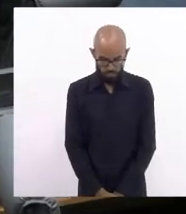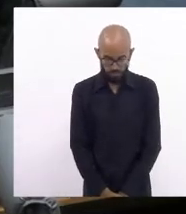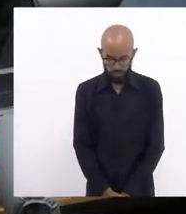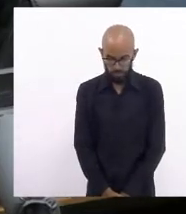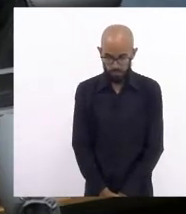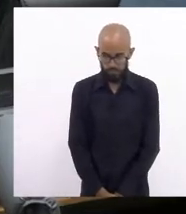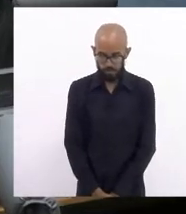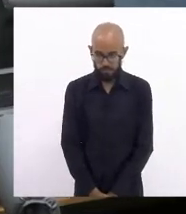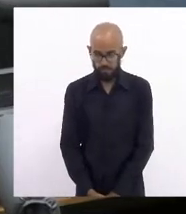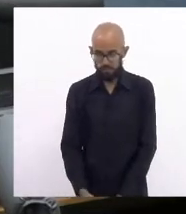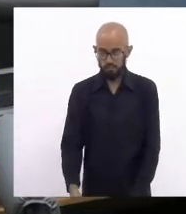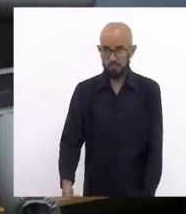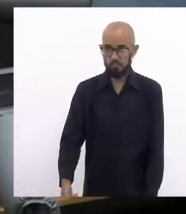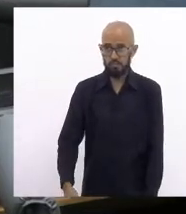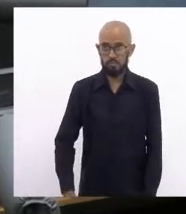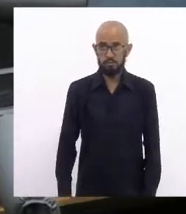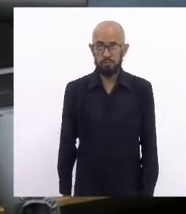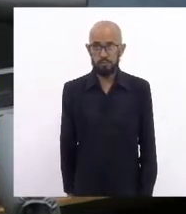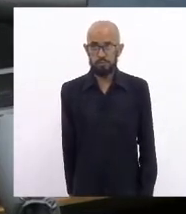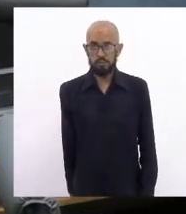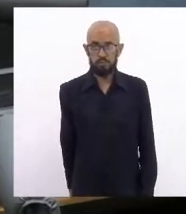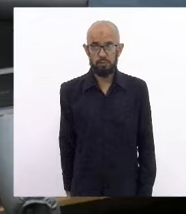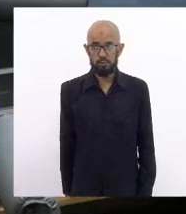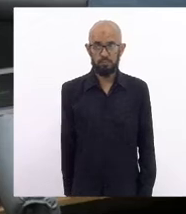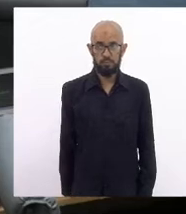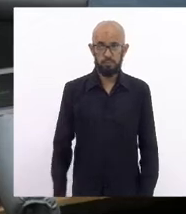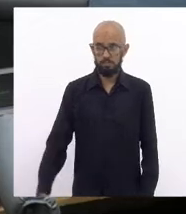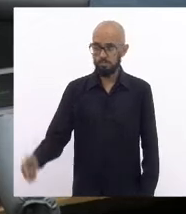Presidente, não há nenhuma afronta nem à Constituição,